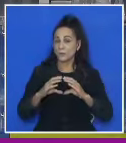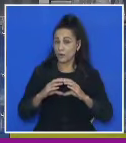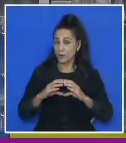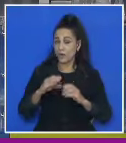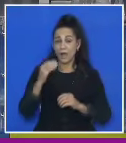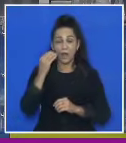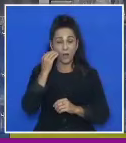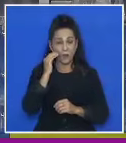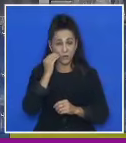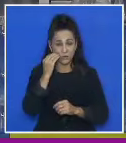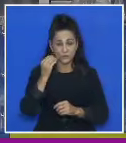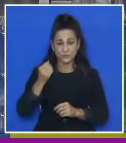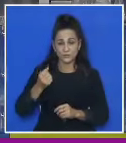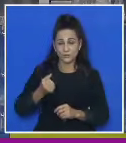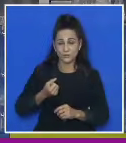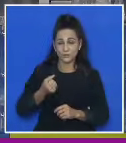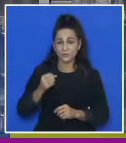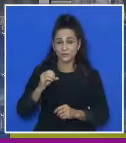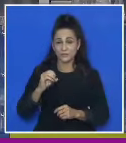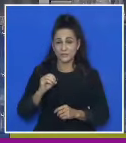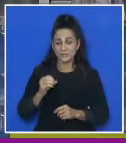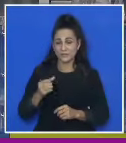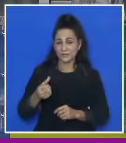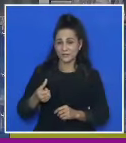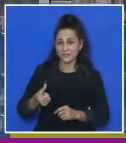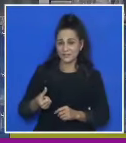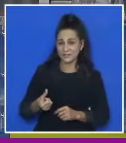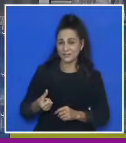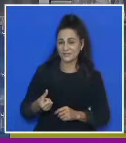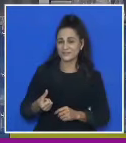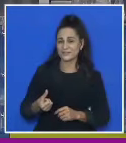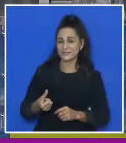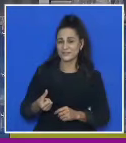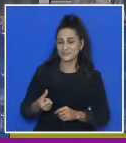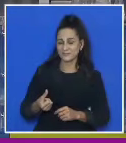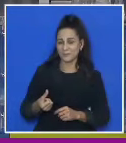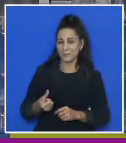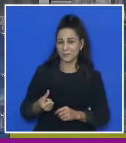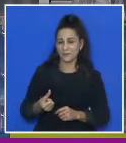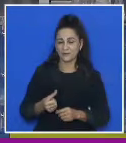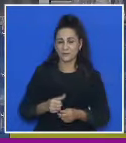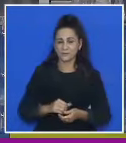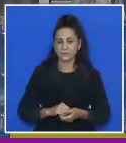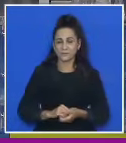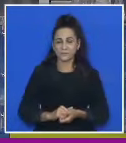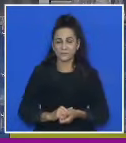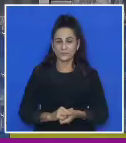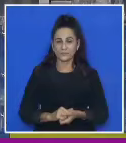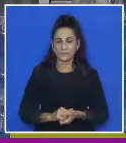Bola rosa, número 06, com sinal diferencial na sua base.